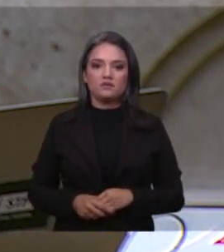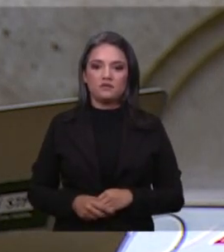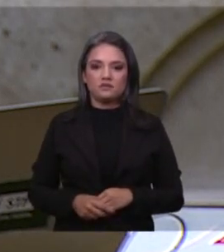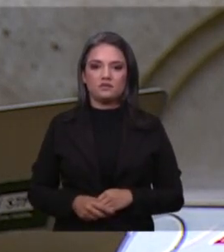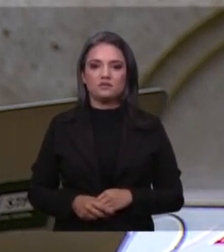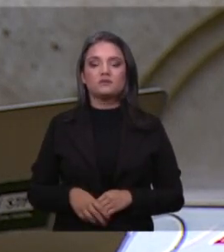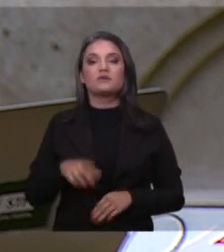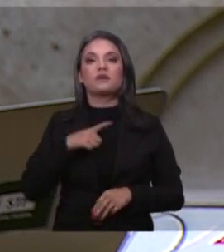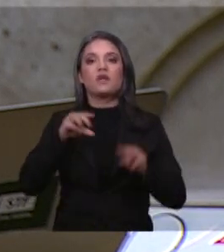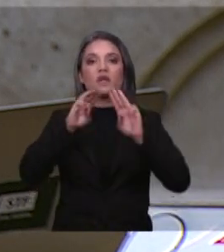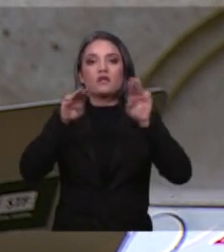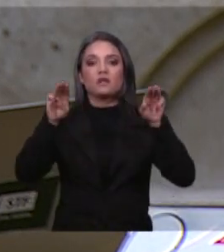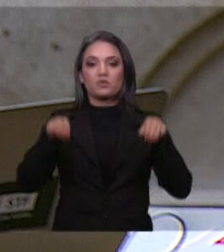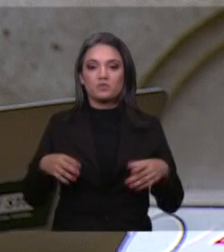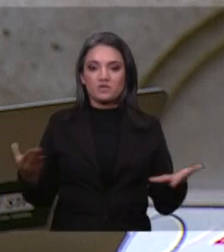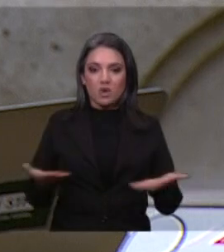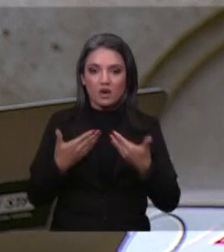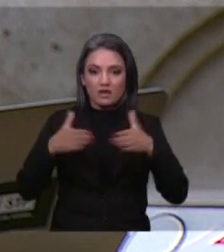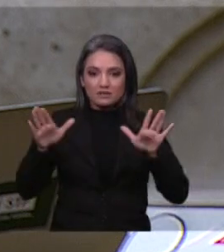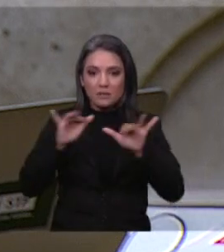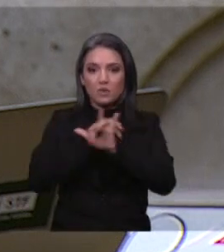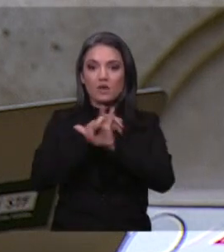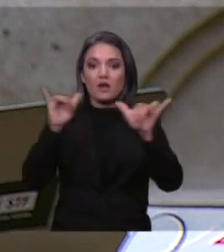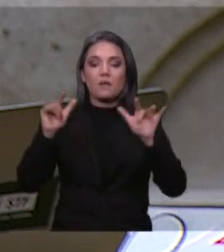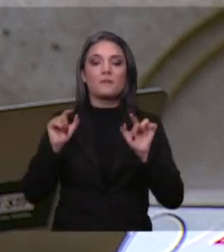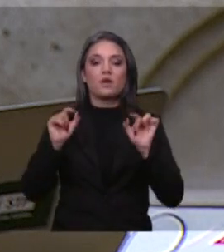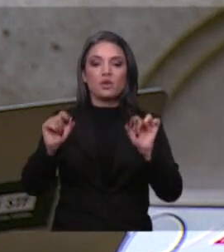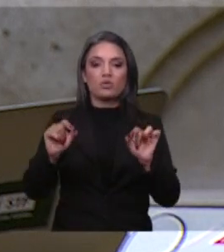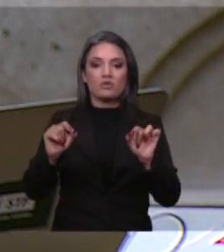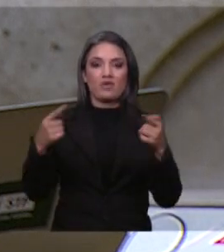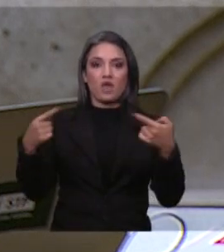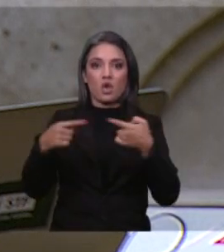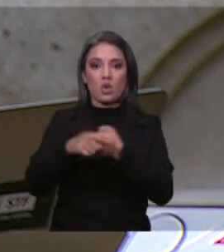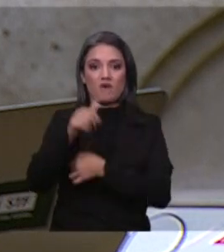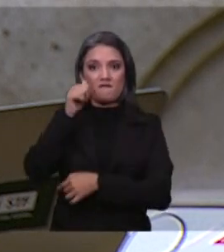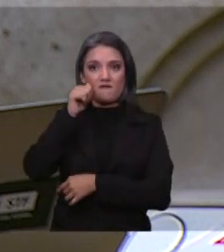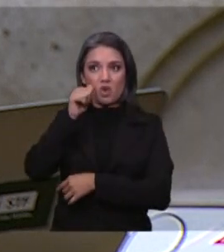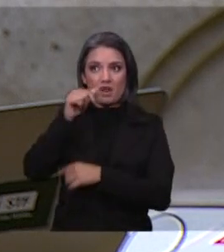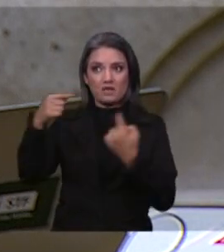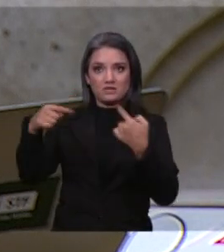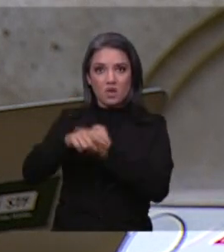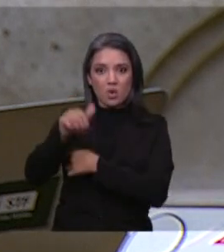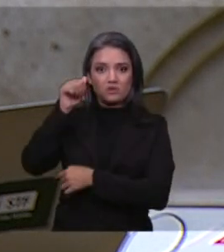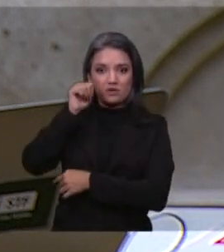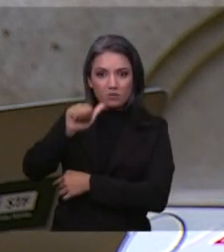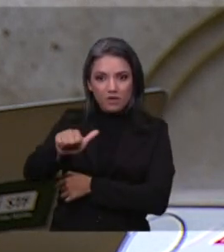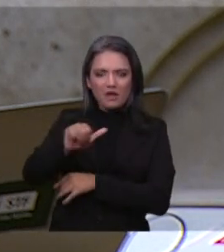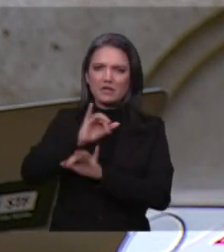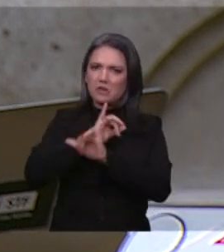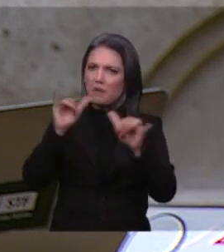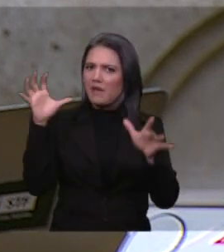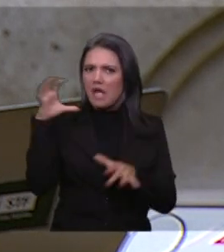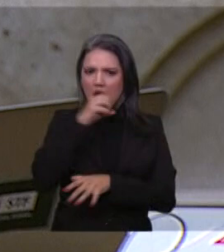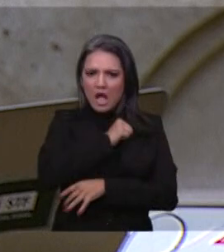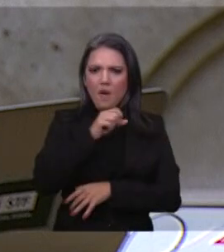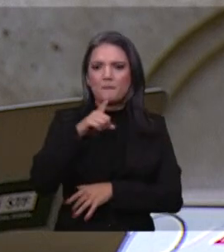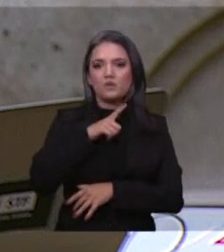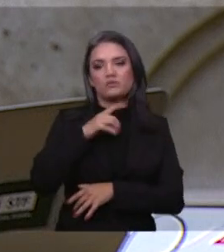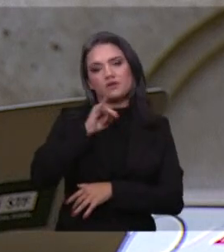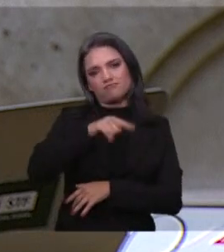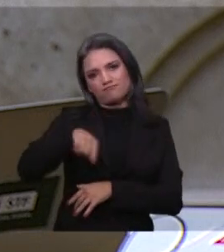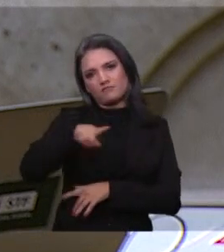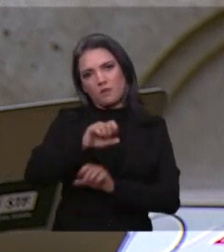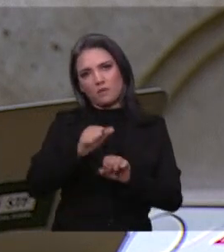no museu, o lançamento de uma campanha contra a violência contra a mulher. Vai ser uma coisa bem breve, e se todos